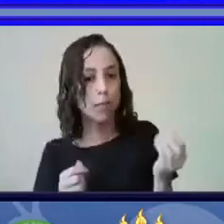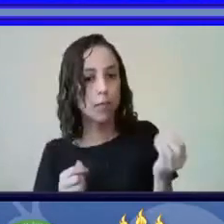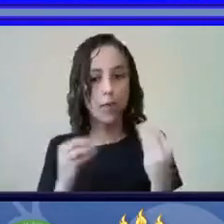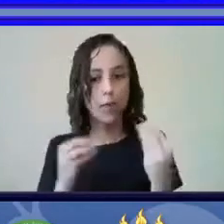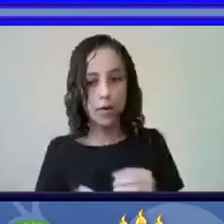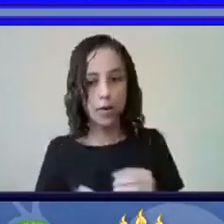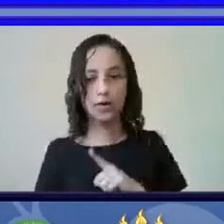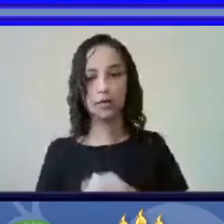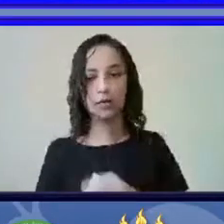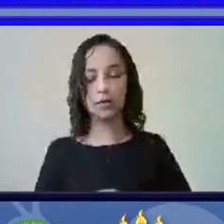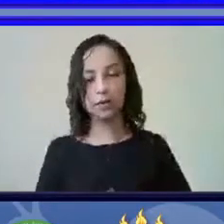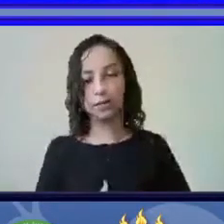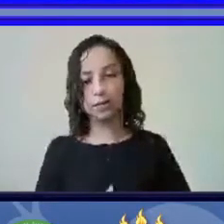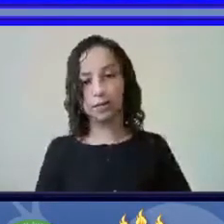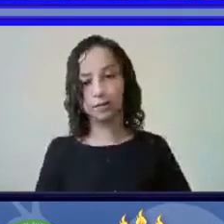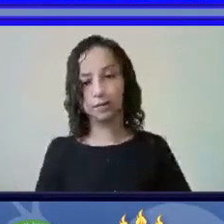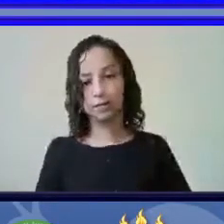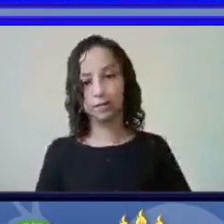Próximo.